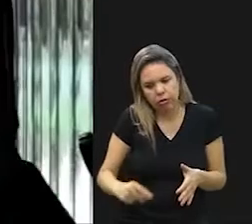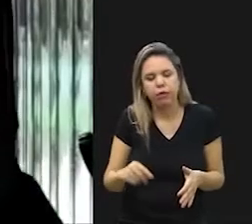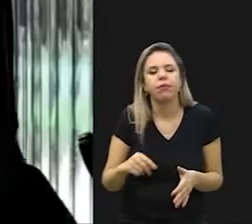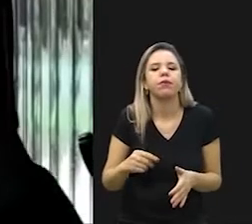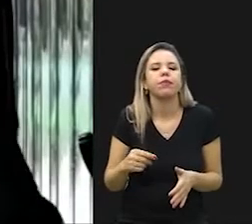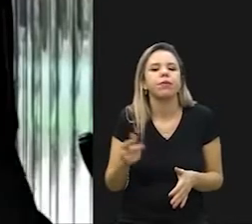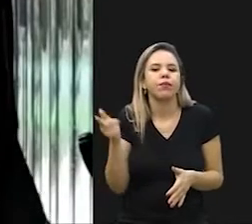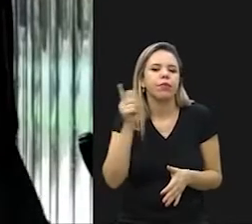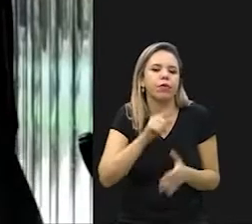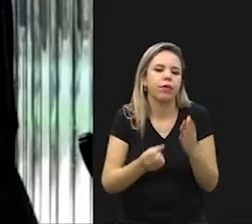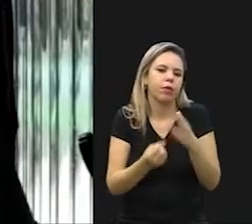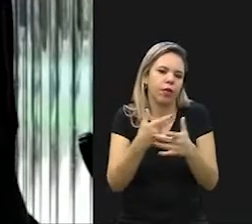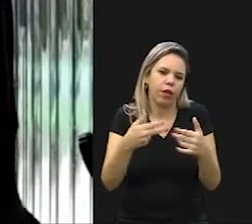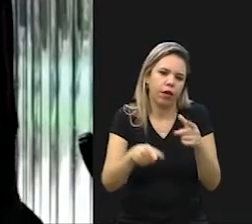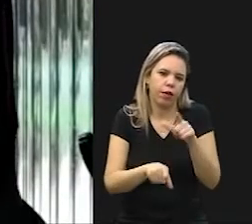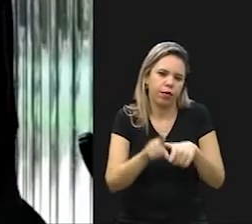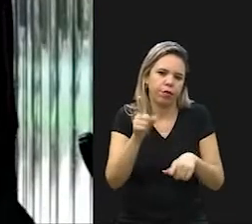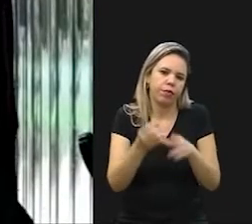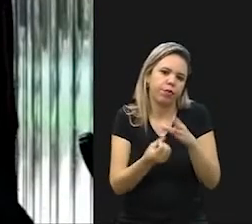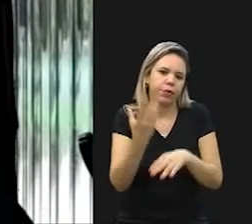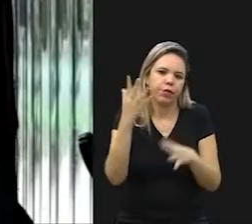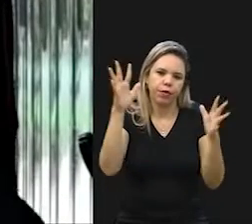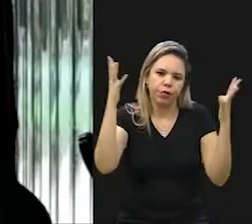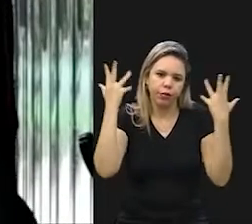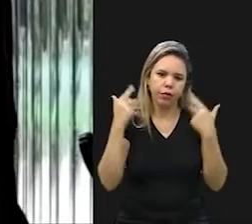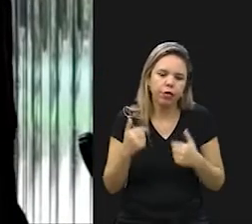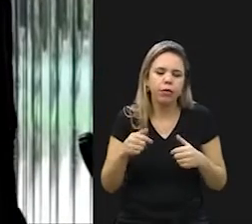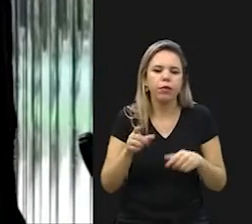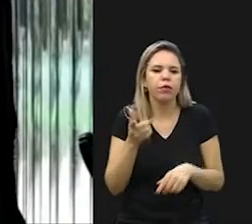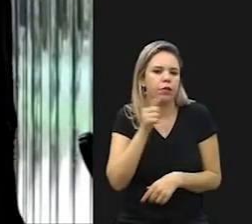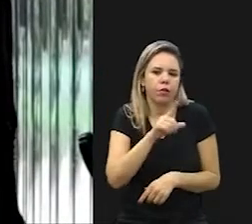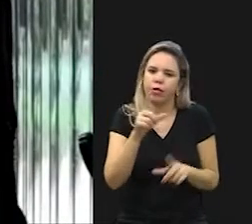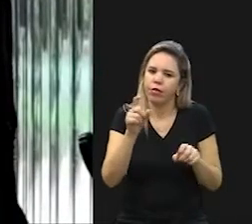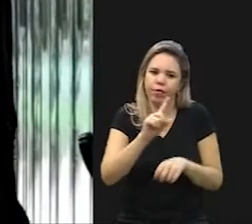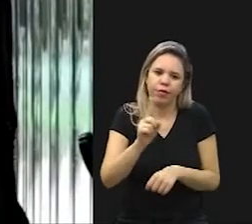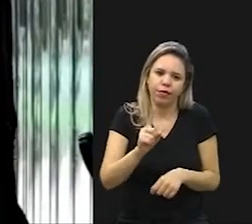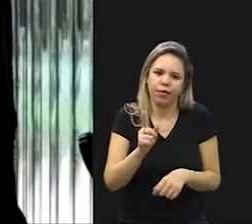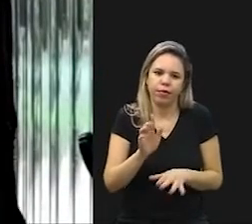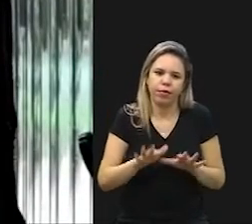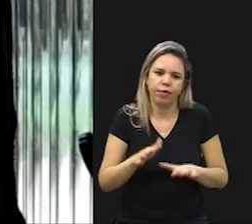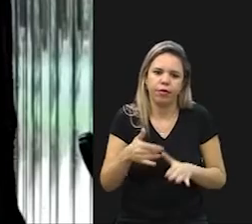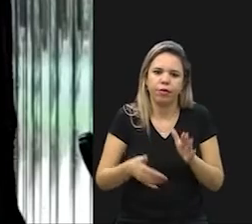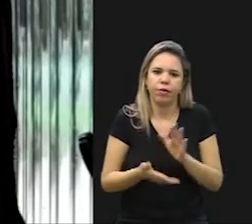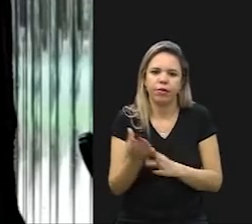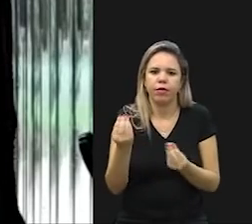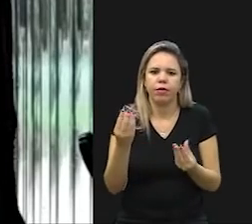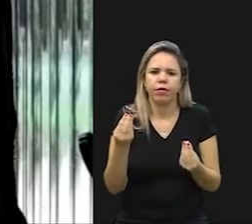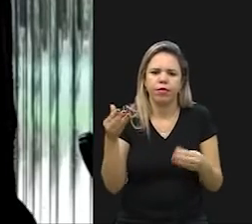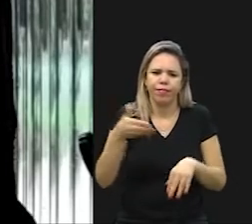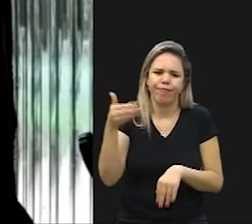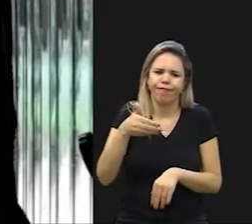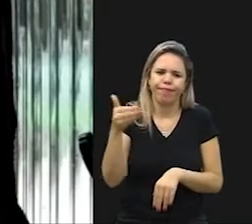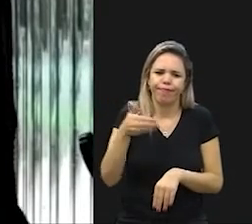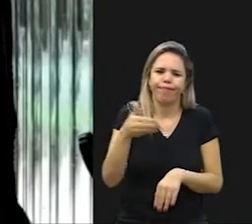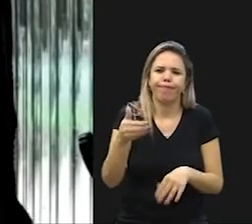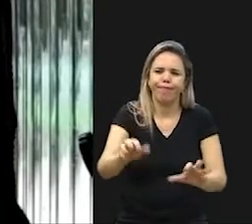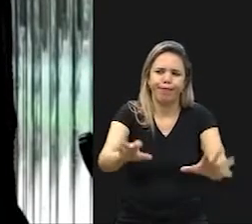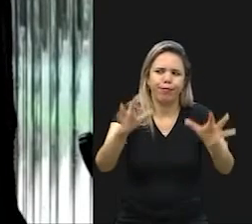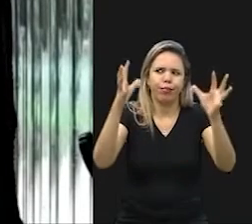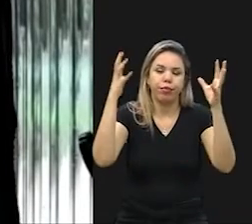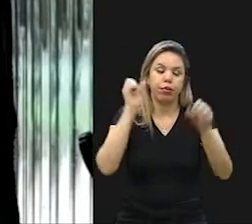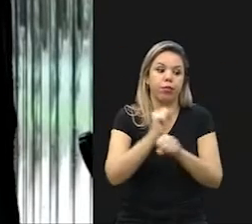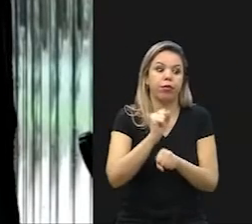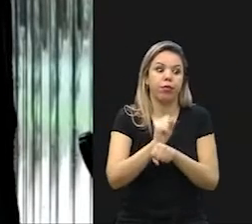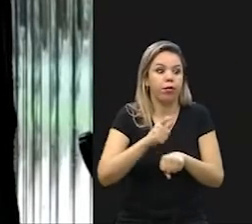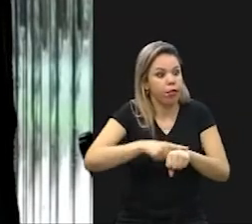pode acontecer de tudo na natureza. Inclusive, não conseguir a foto. Eu já fui várias vezes para dentro da mata